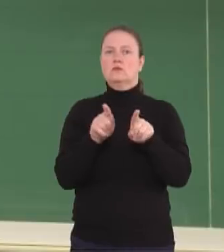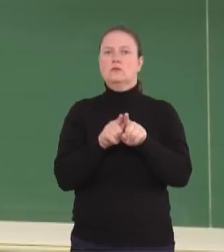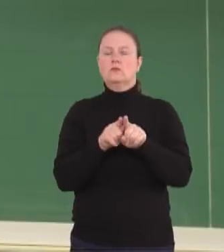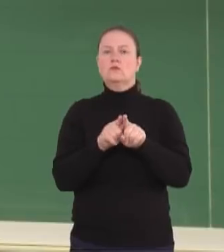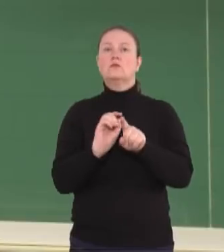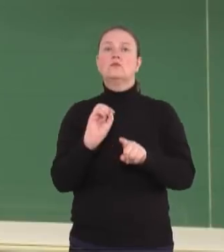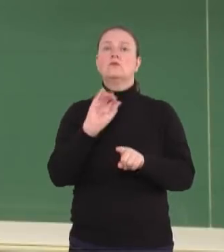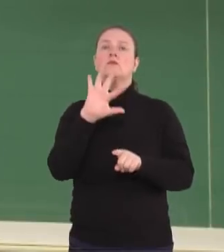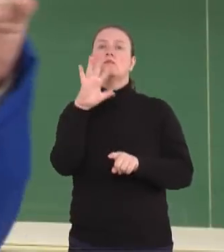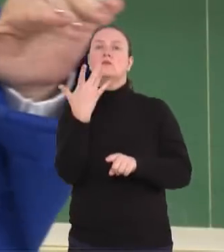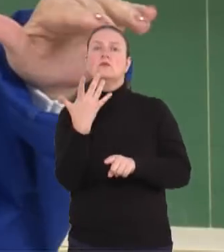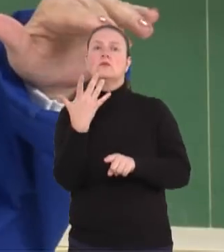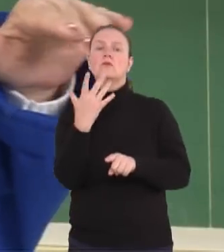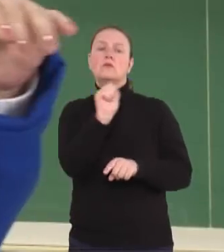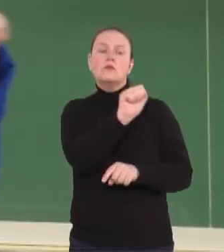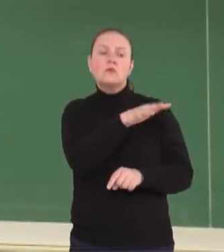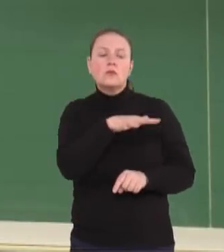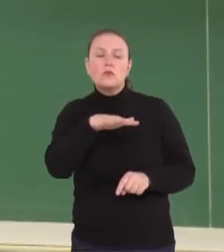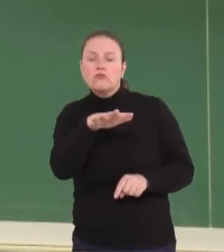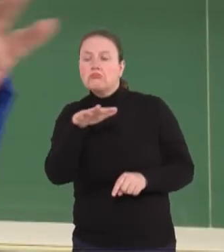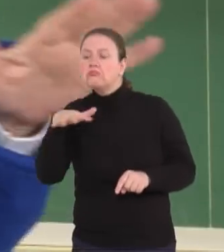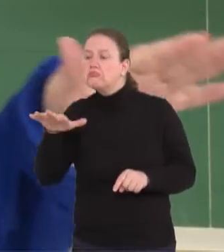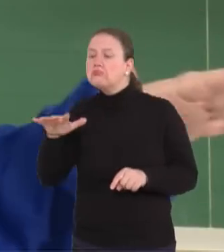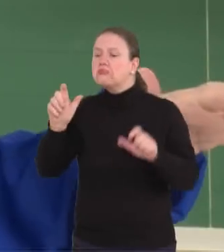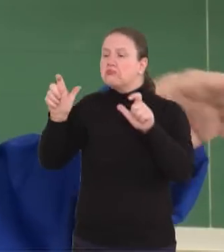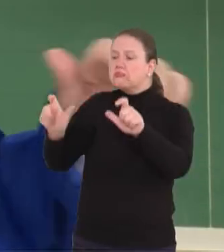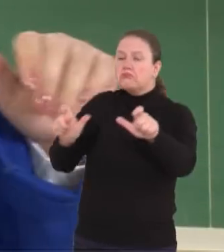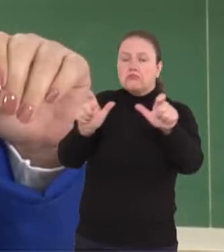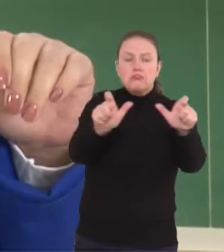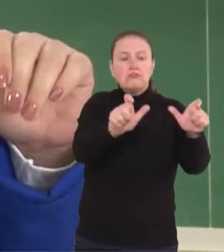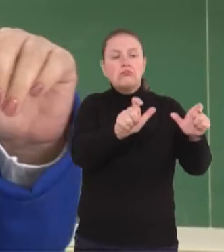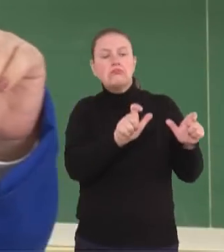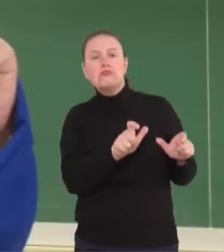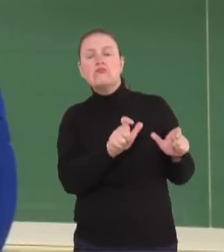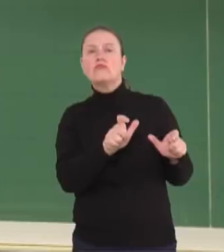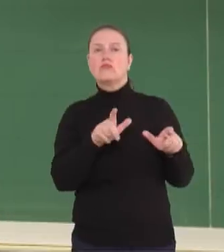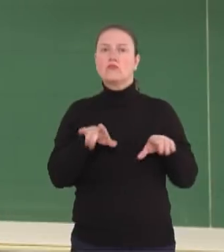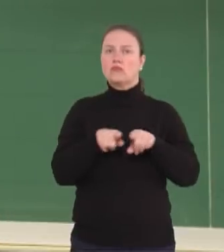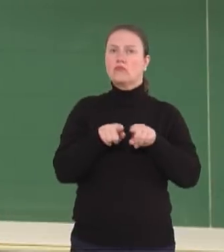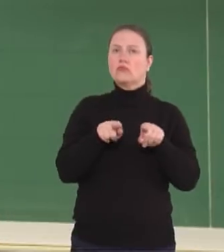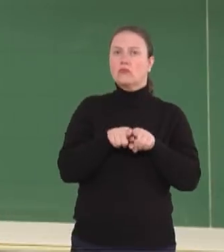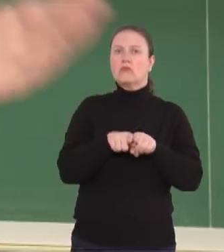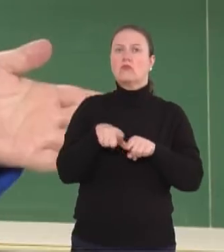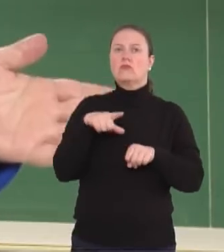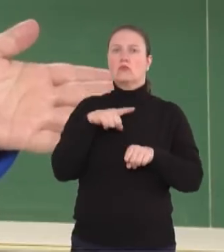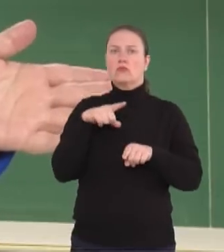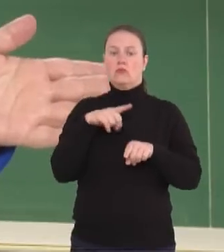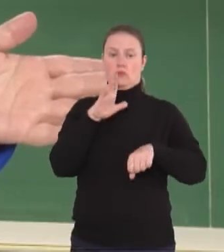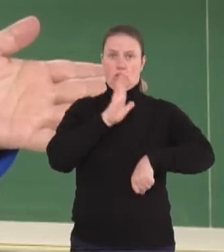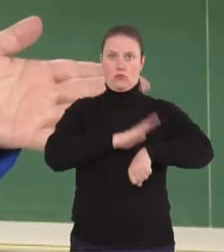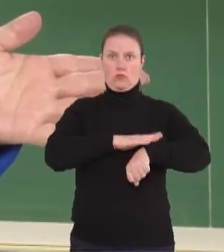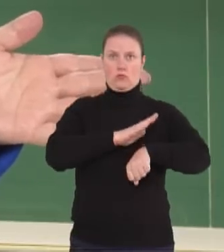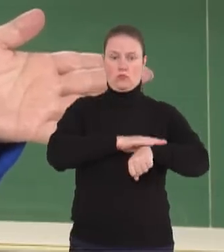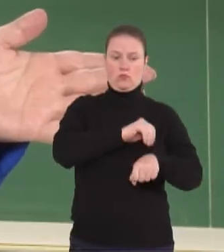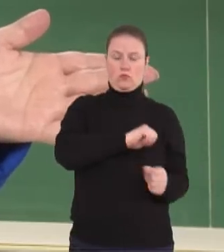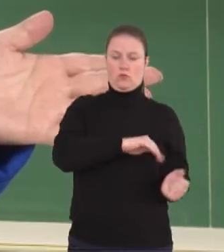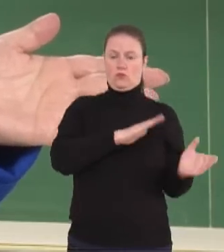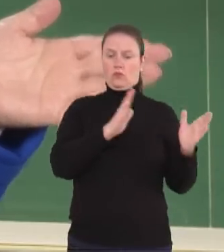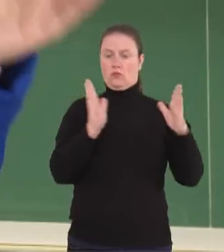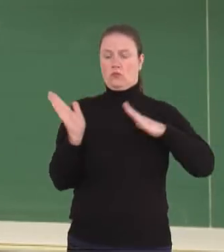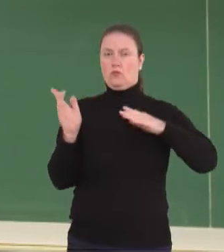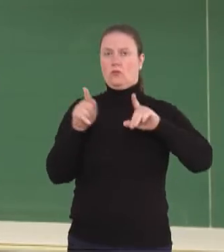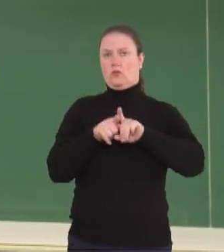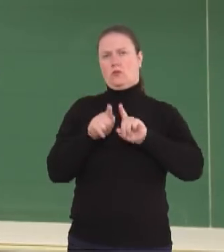coisas acontecem em um determinado ambiente, que a gente chama de cenário, né, num determinado tempo. Né, ele pode